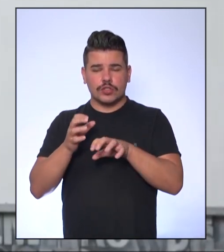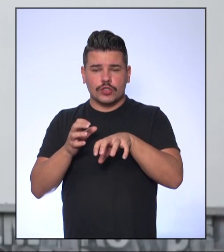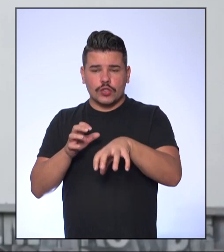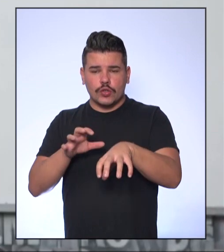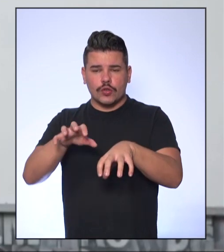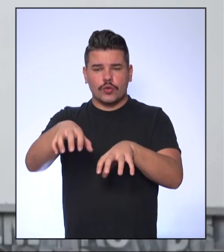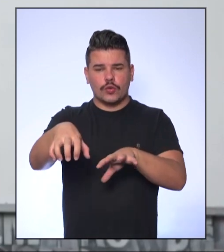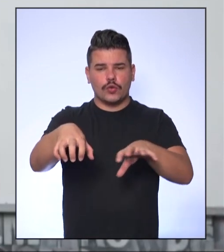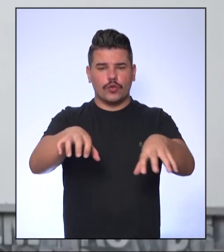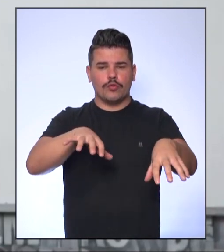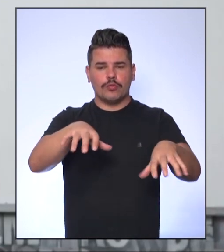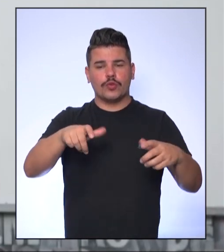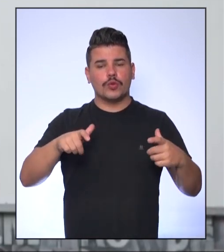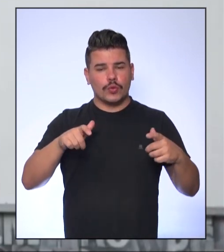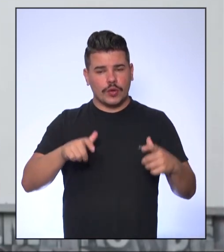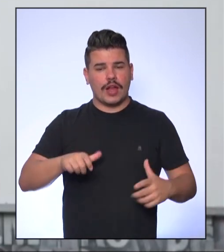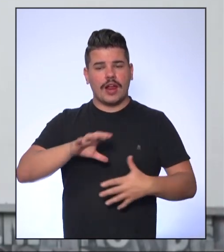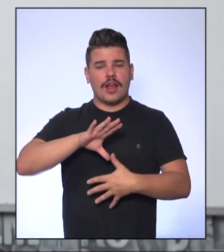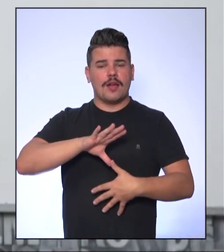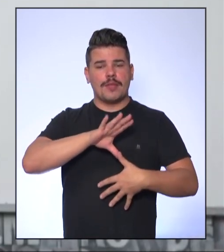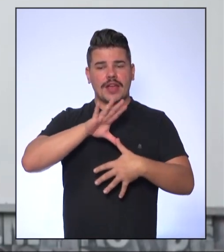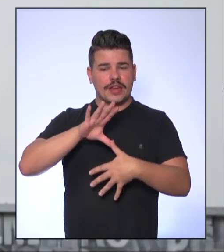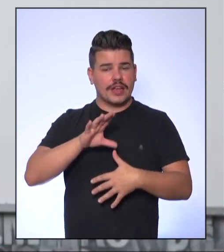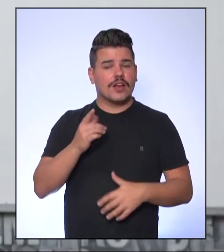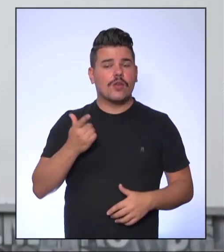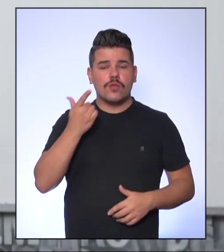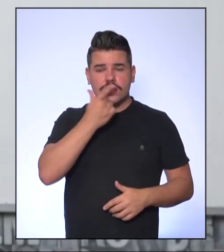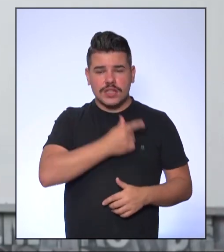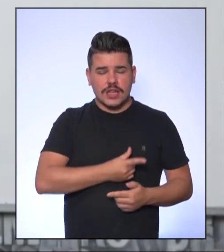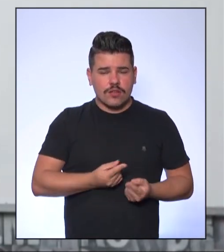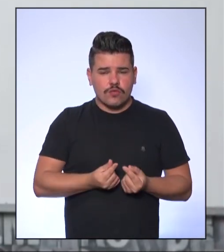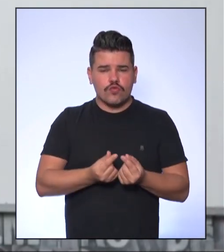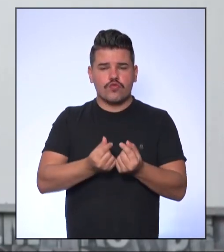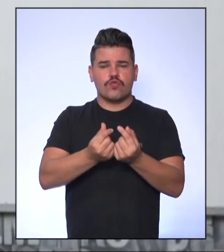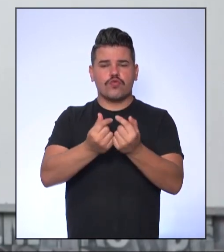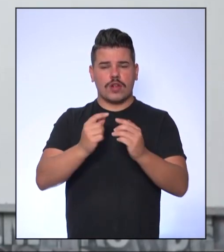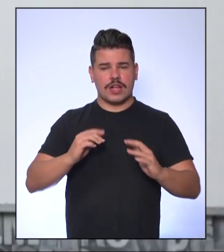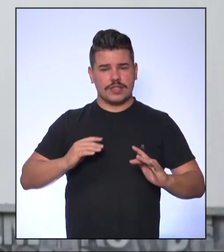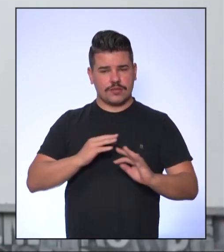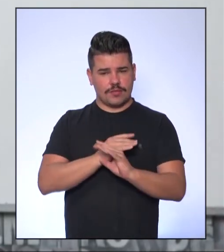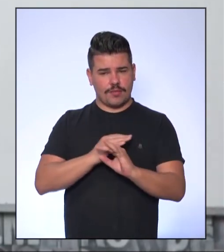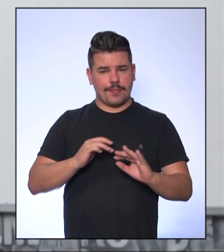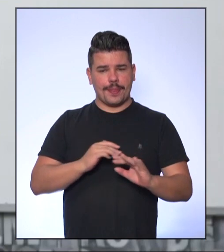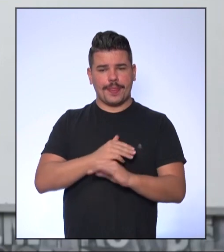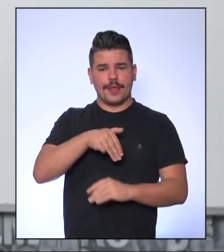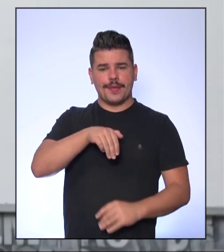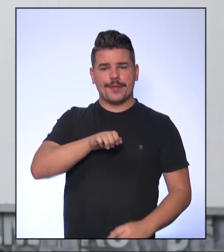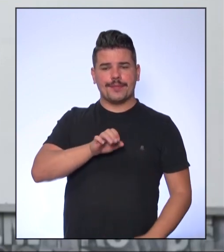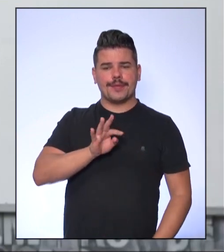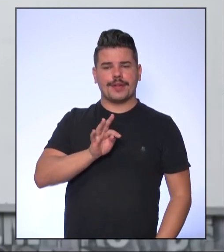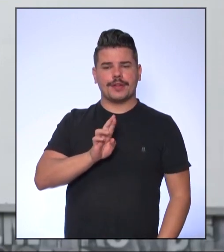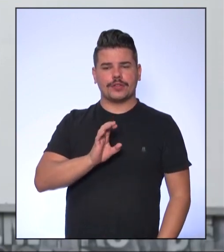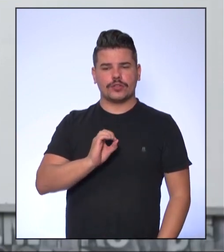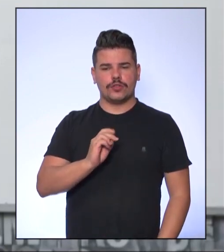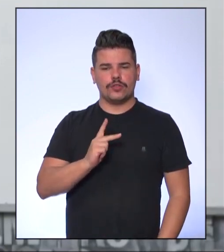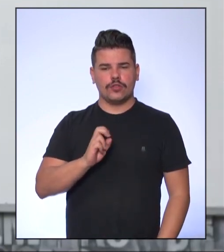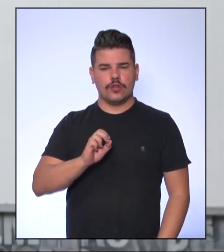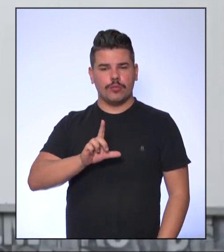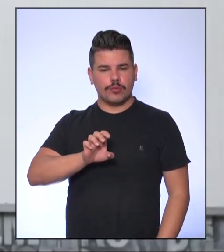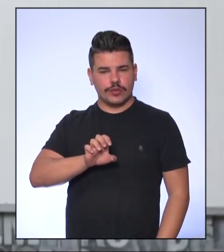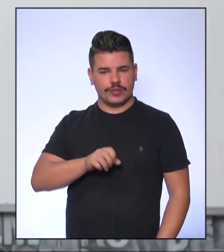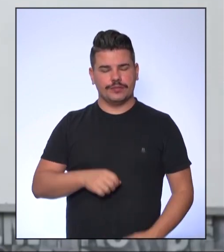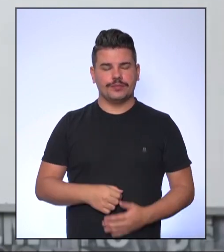na América, a fim de enriquecer a metrópole. Então eu tenho aqui grandes relações